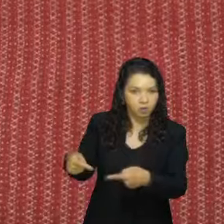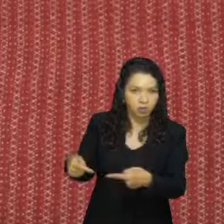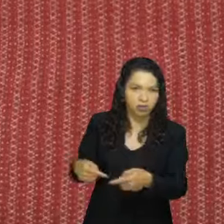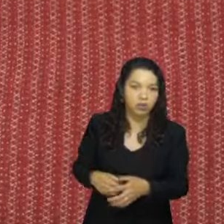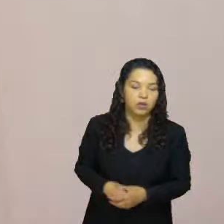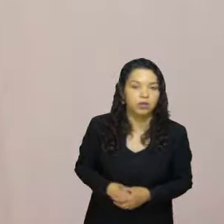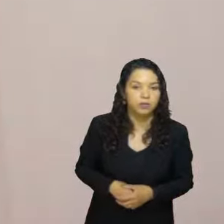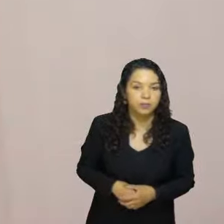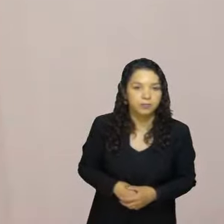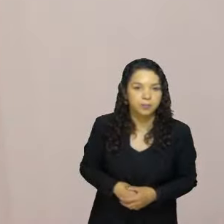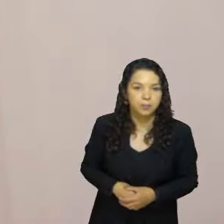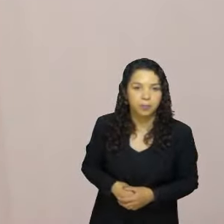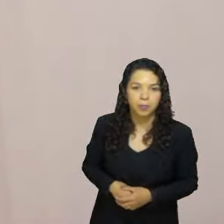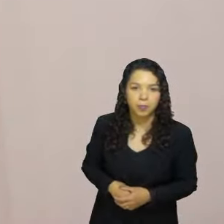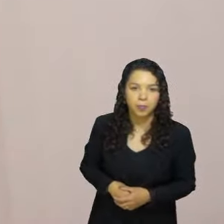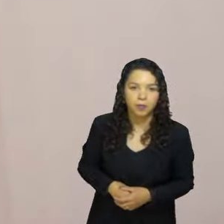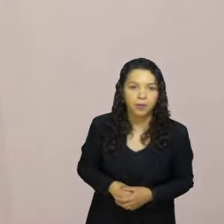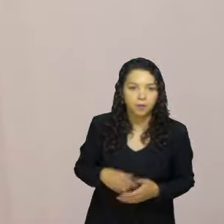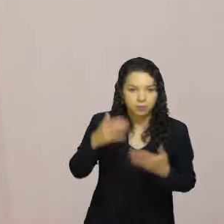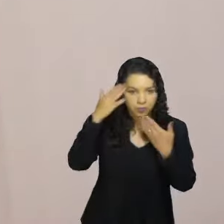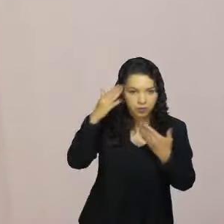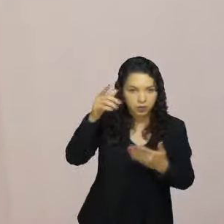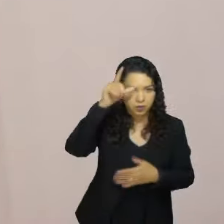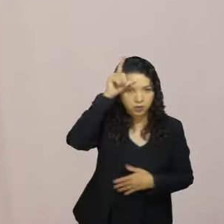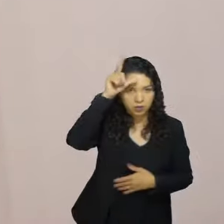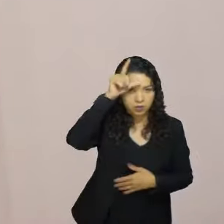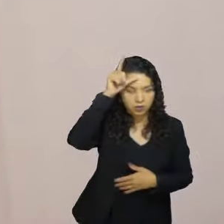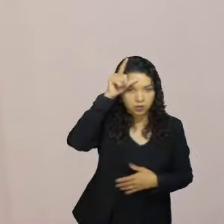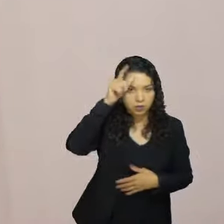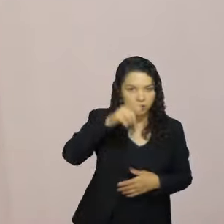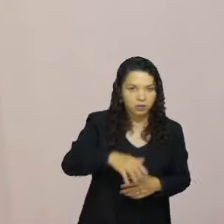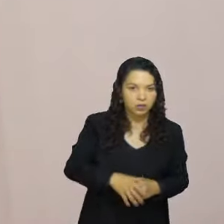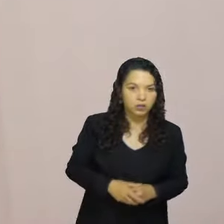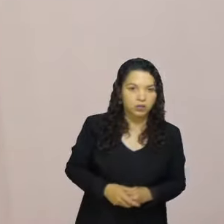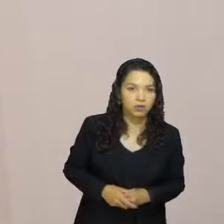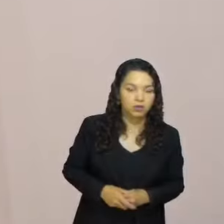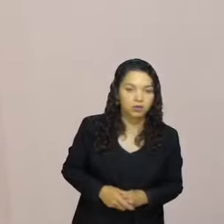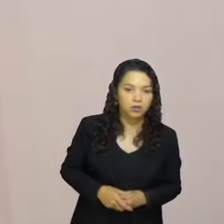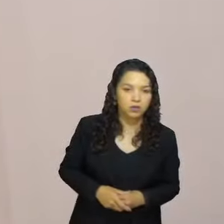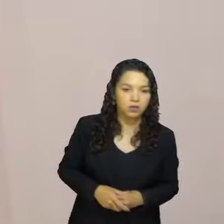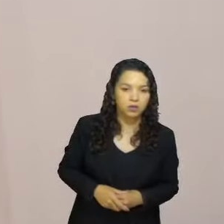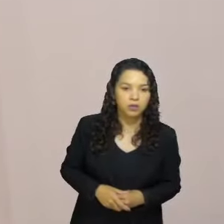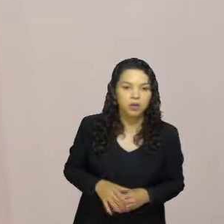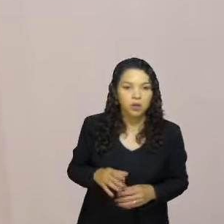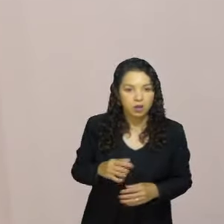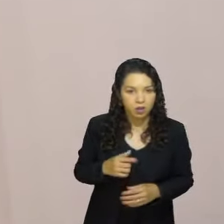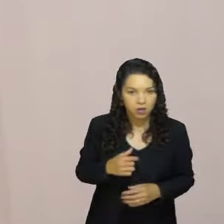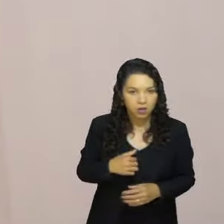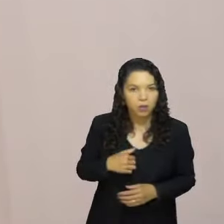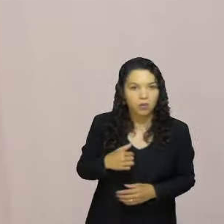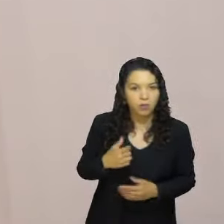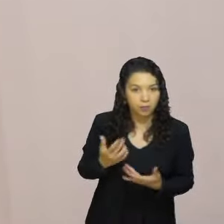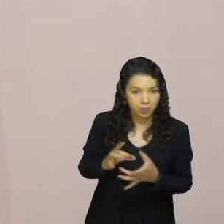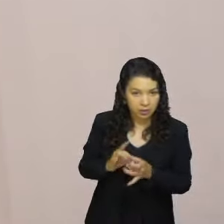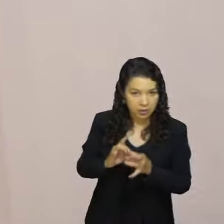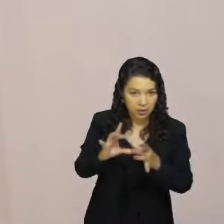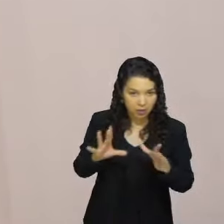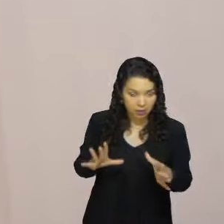empreitada. Obrigado, deputado Sargento Lima, obrigado pela contribuição valorosa. E para exercer bem a liberdade, a pessoa tem que ter, no